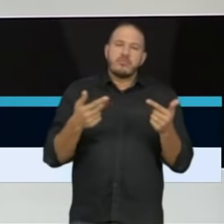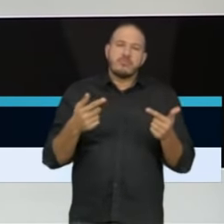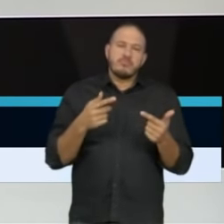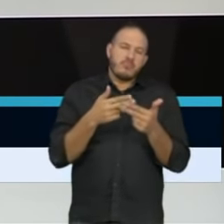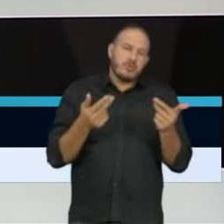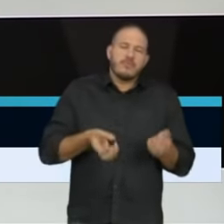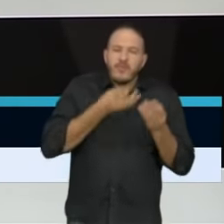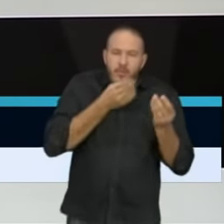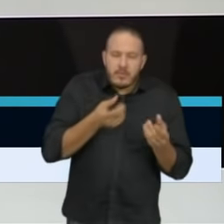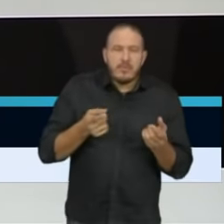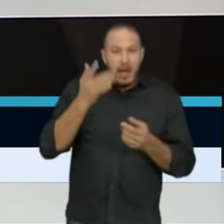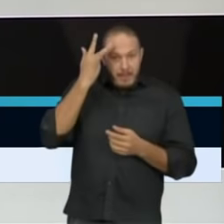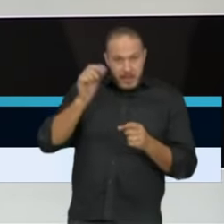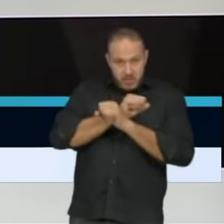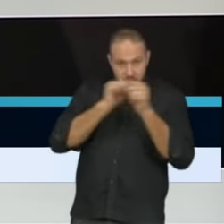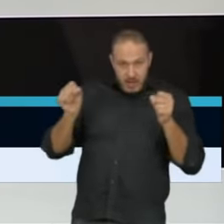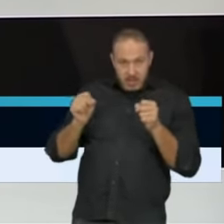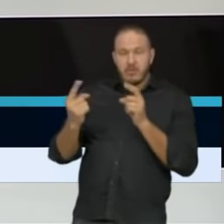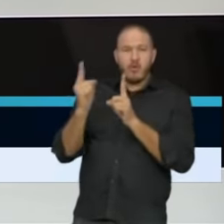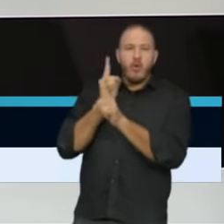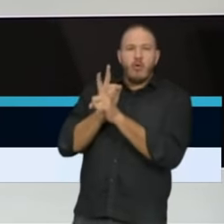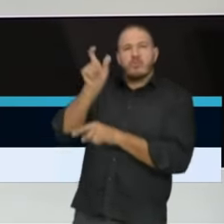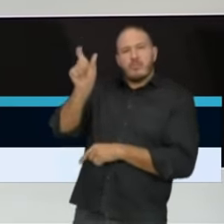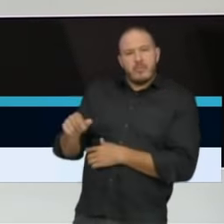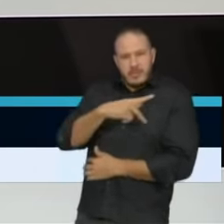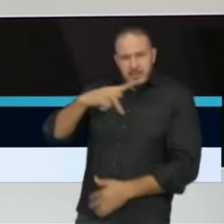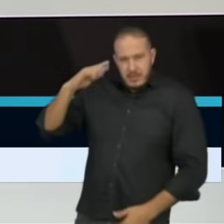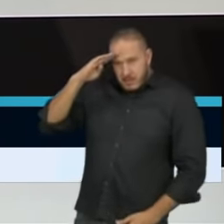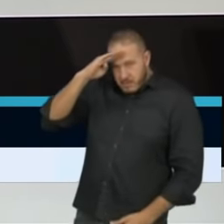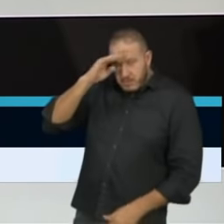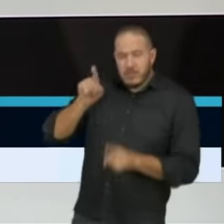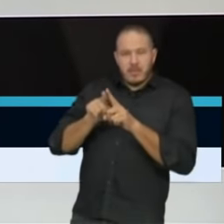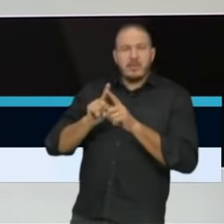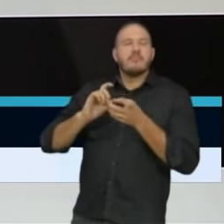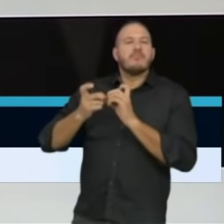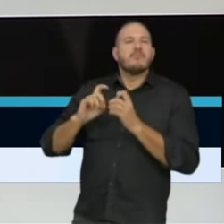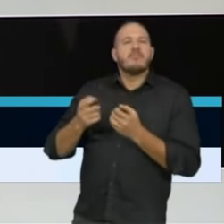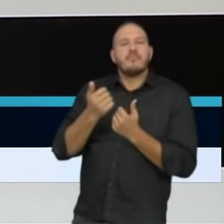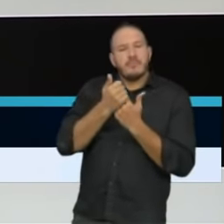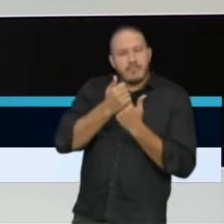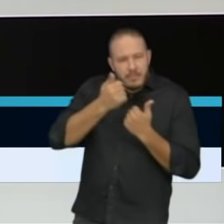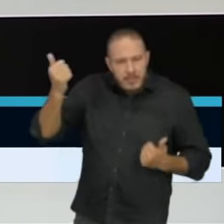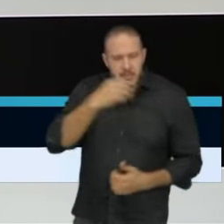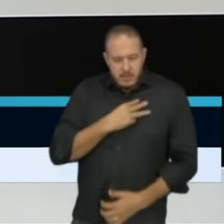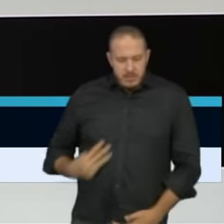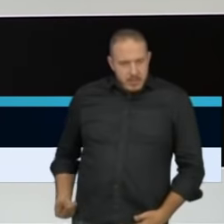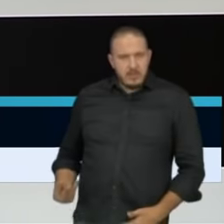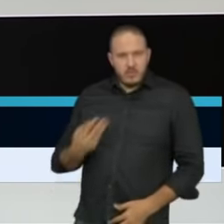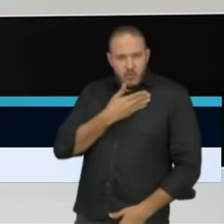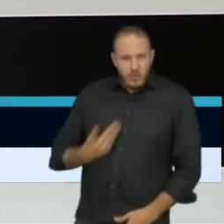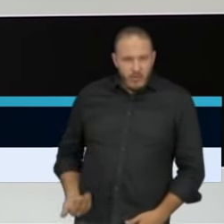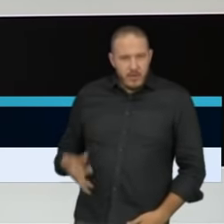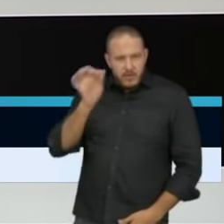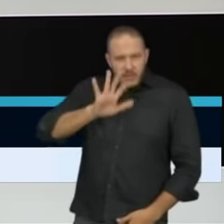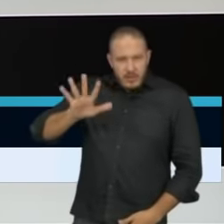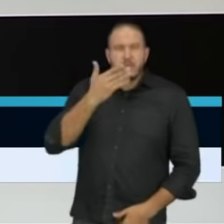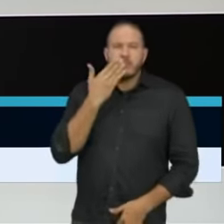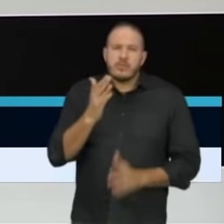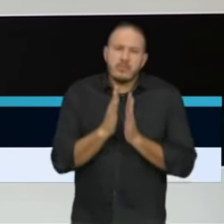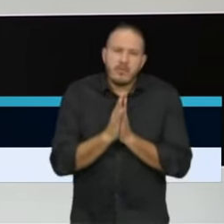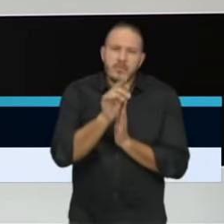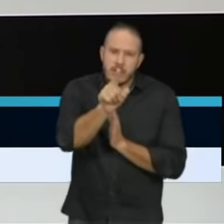teremos amanhã virtualmente com o presidente Jair Bolsonaro e ministros do governo federal, e pedir a você que está nos acompanhando aí da sua casa